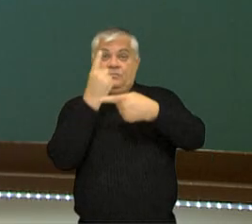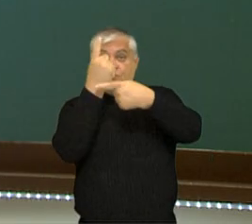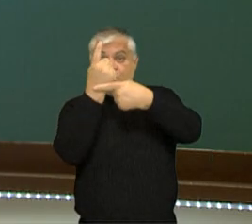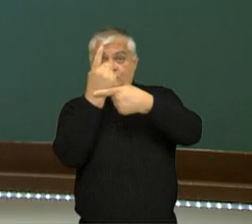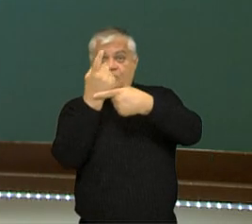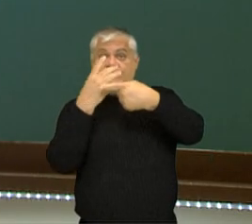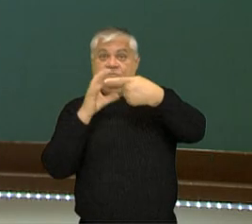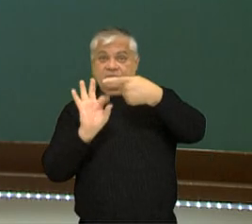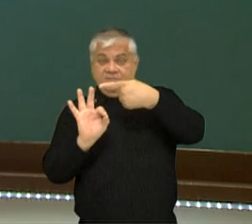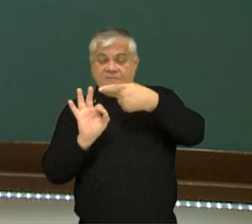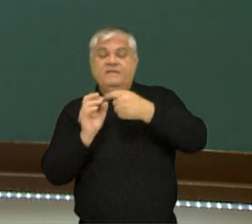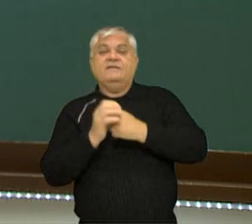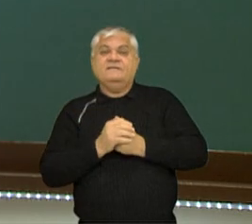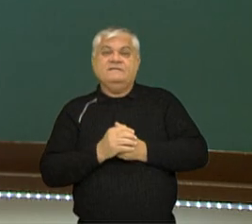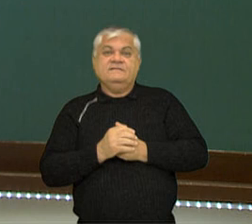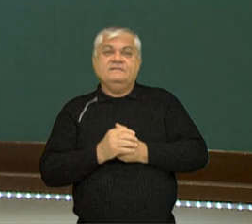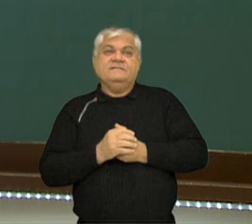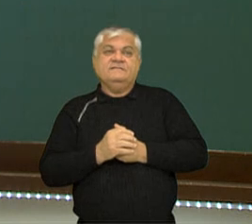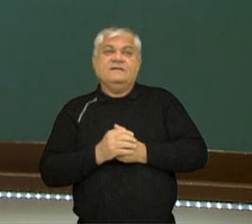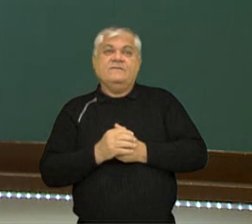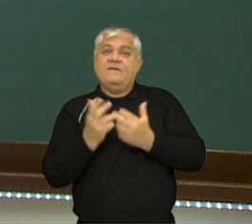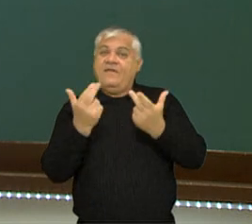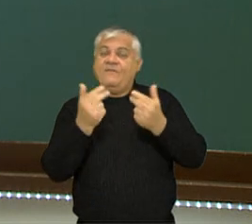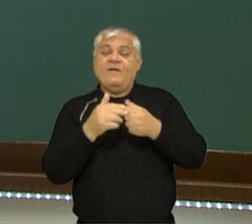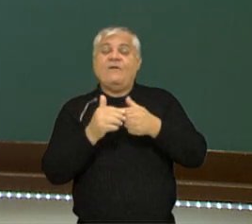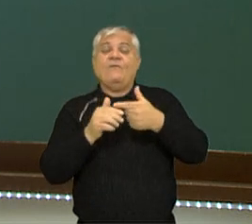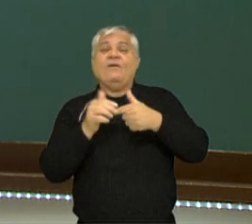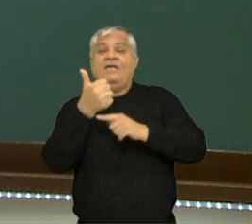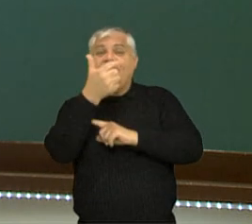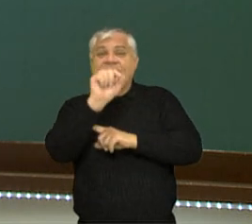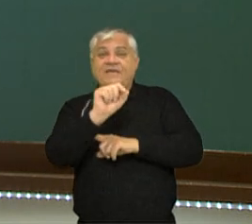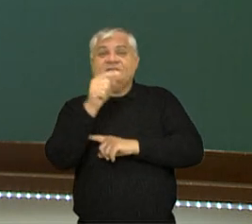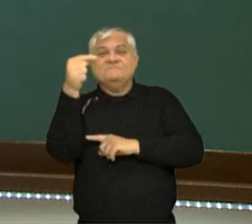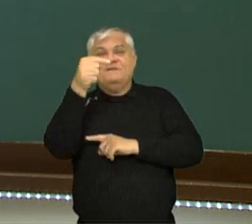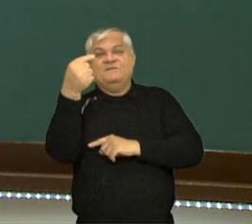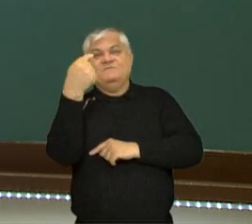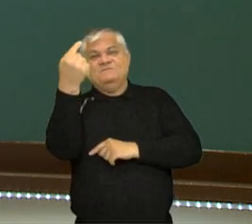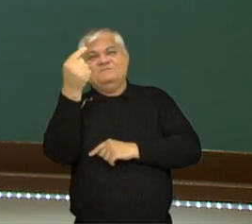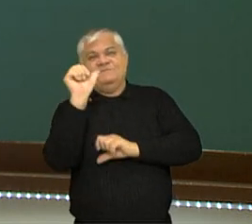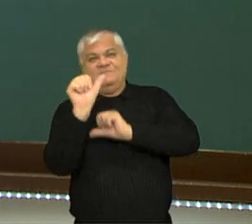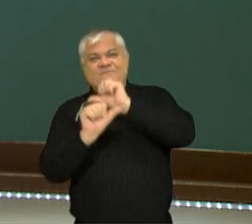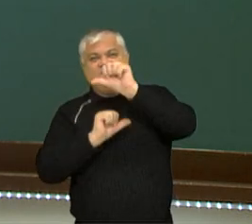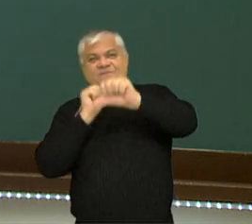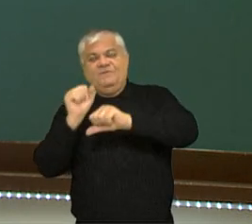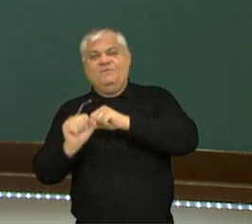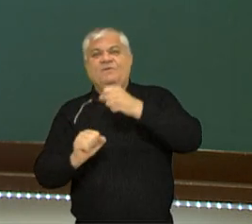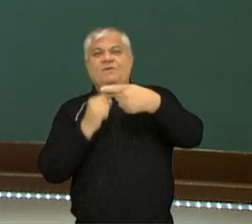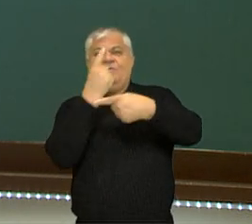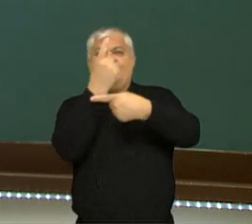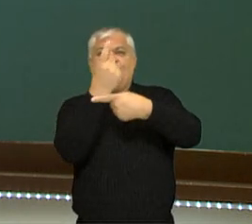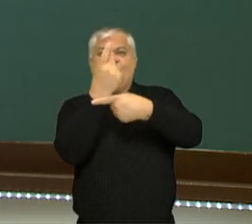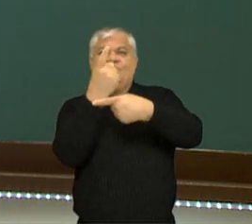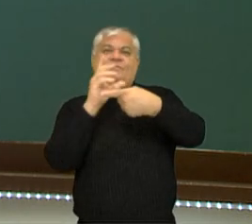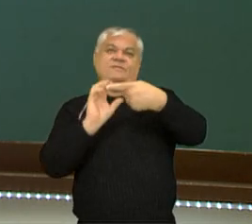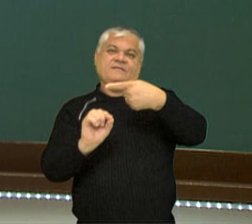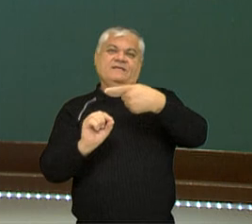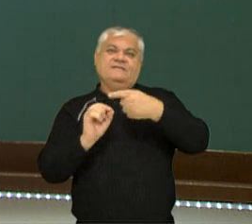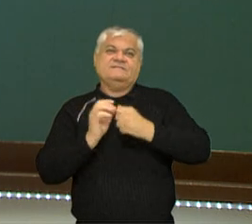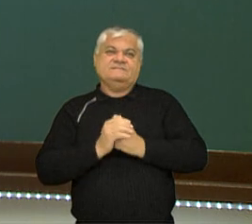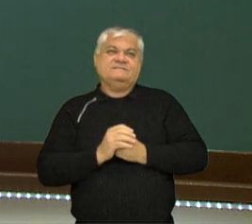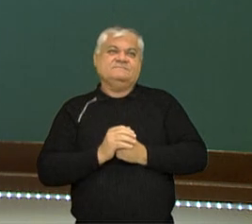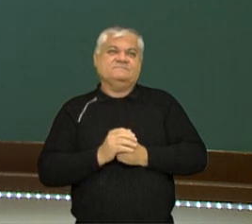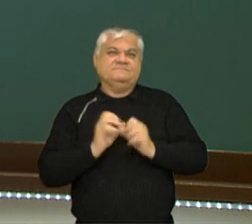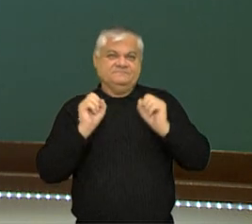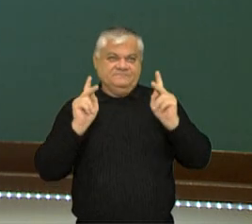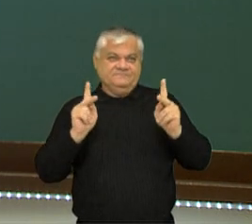1 significa, na verdade, que o resultado é o inverso de 10. É 1 décimo. 1 sobre 10,